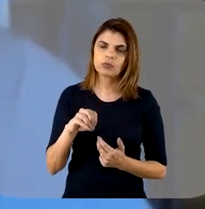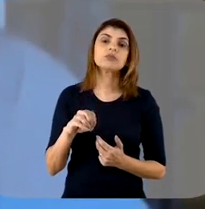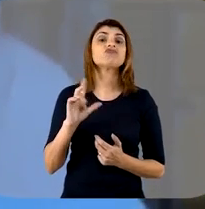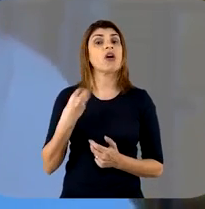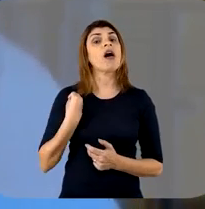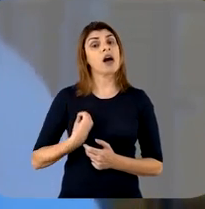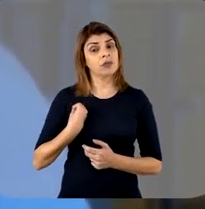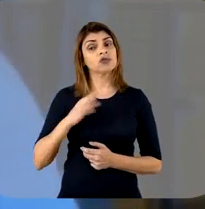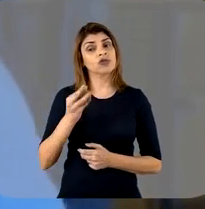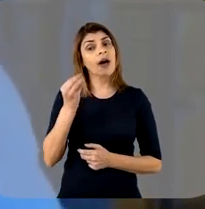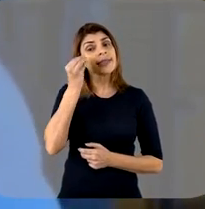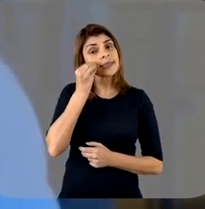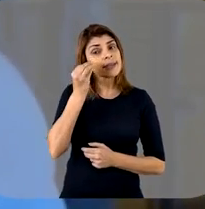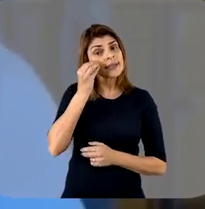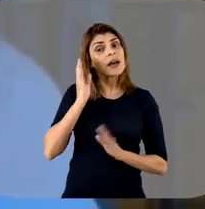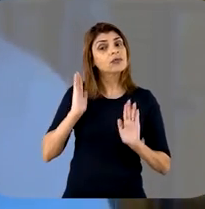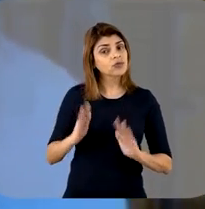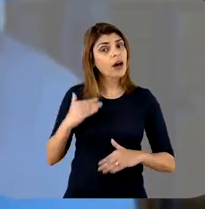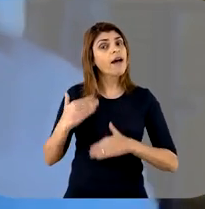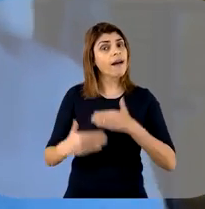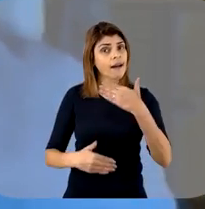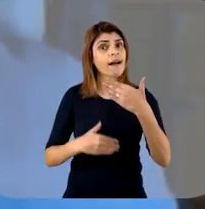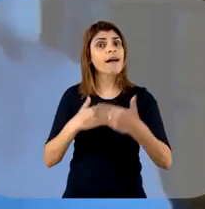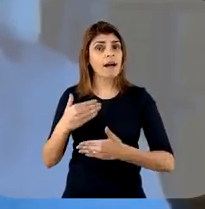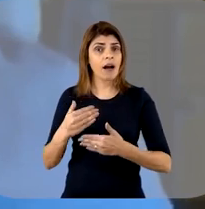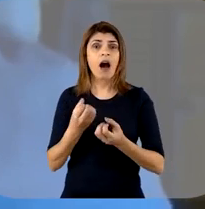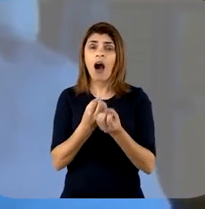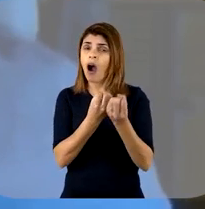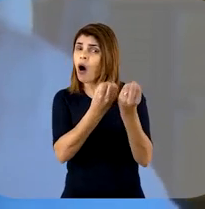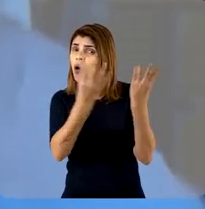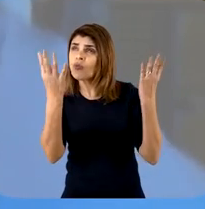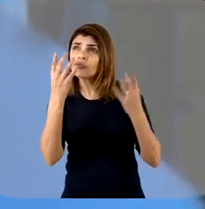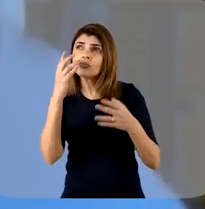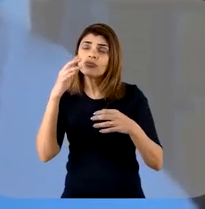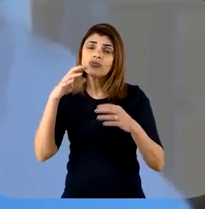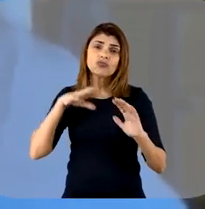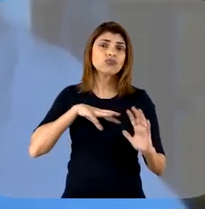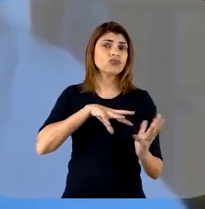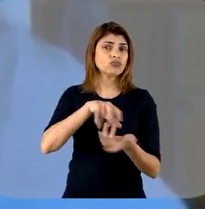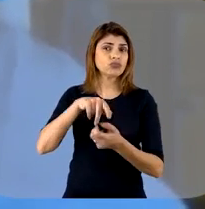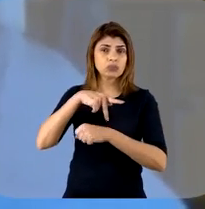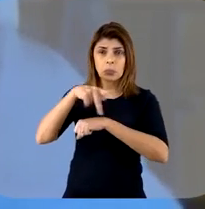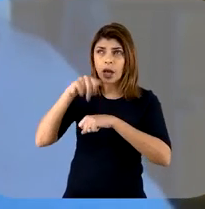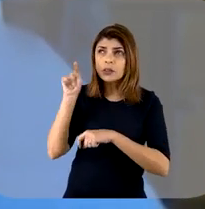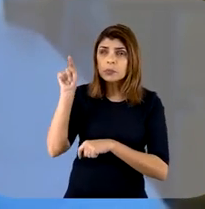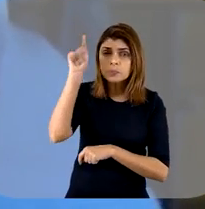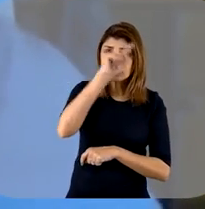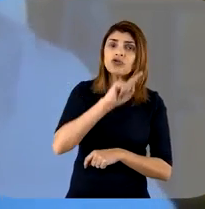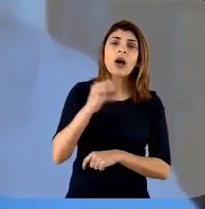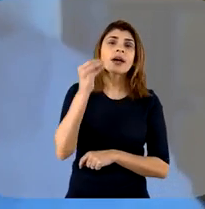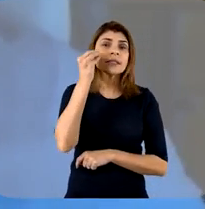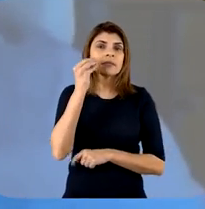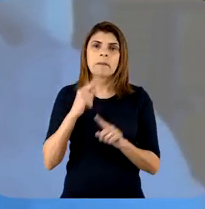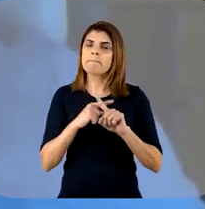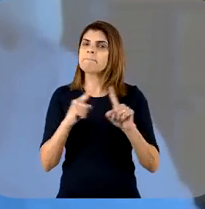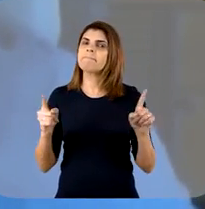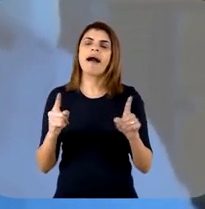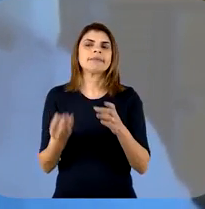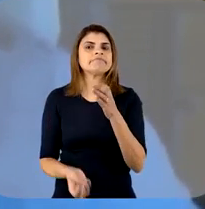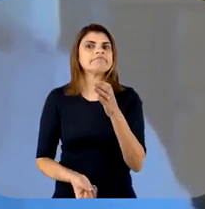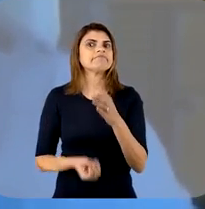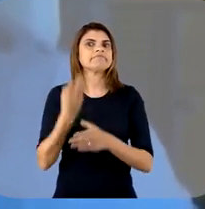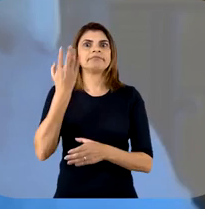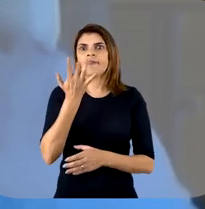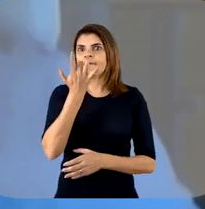inclusive, vem sendo experimentado, tem já alguns experimentos no mundo, né, sobre isso, mas, evidentemente, não é